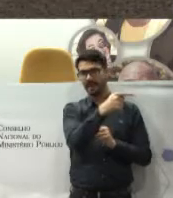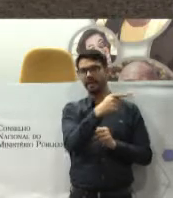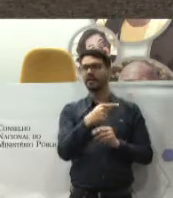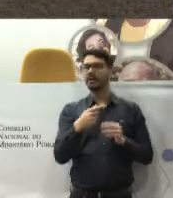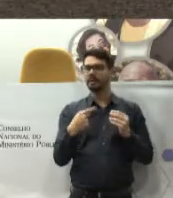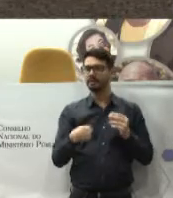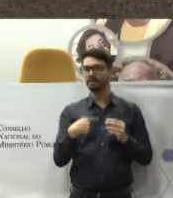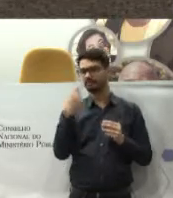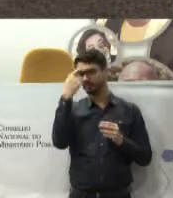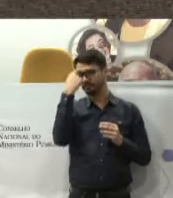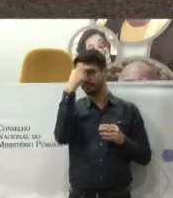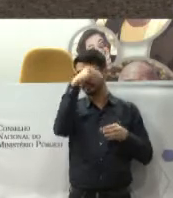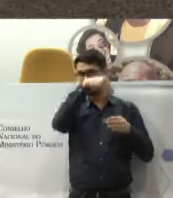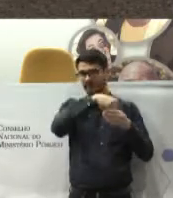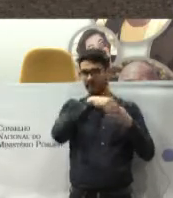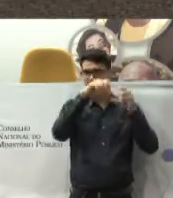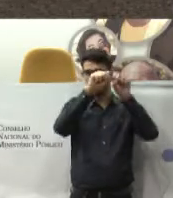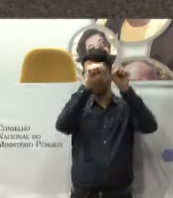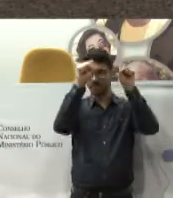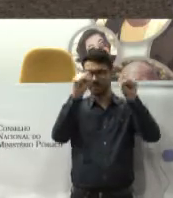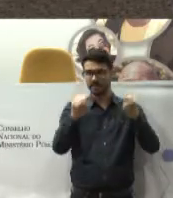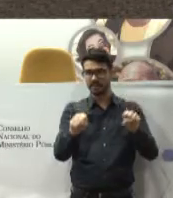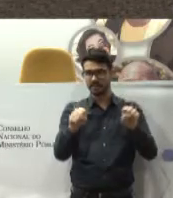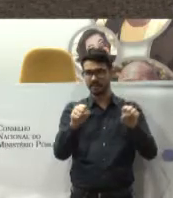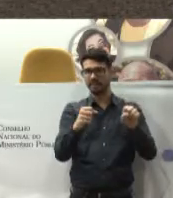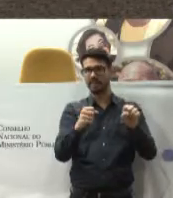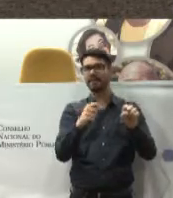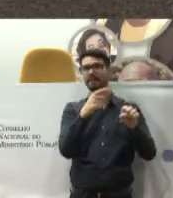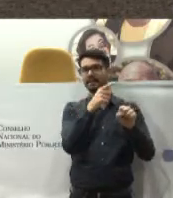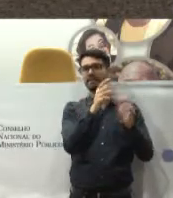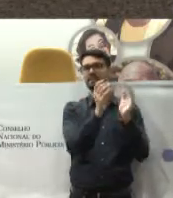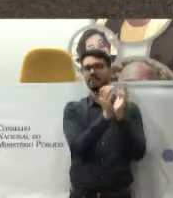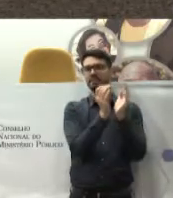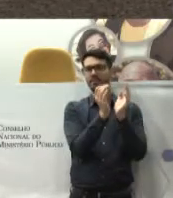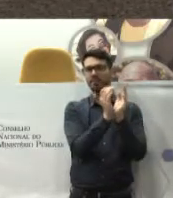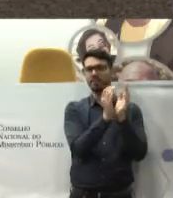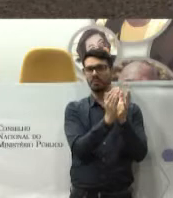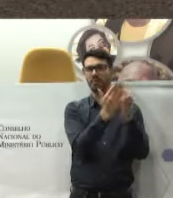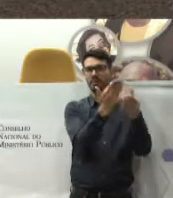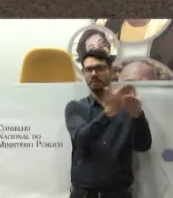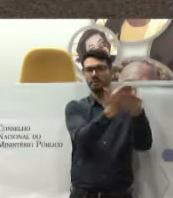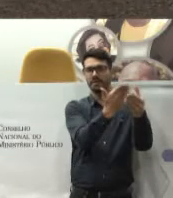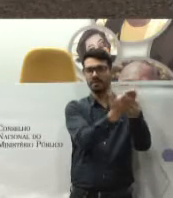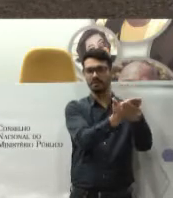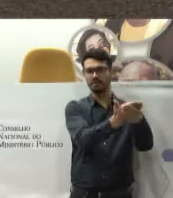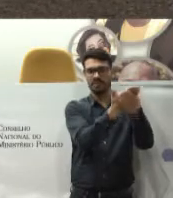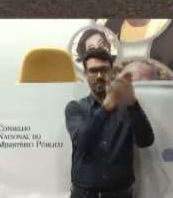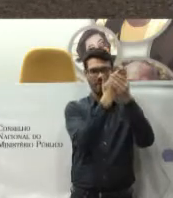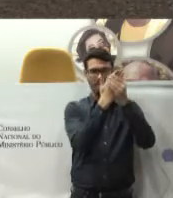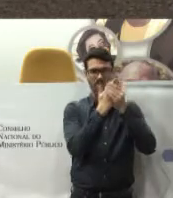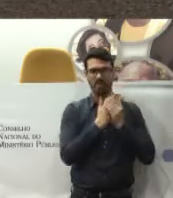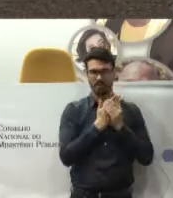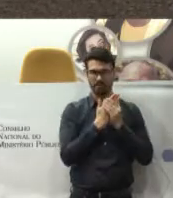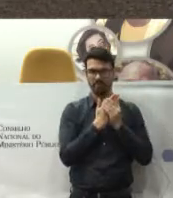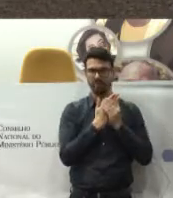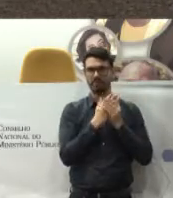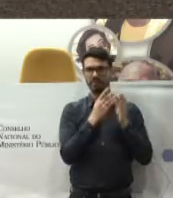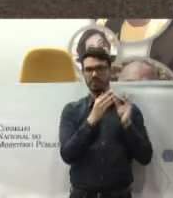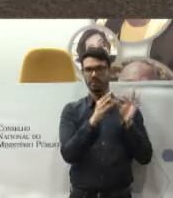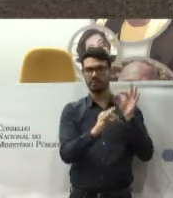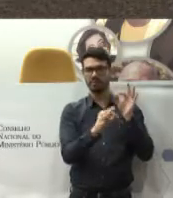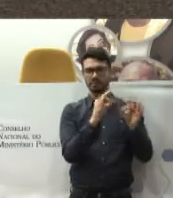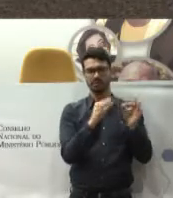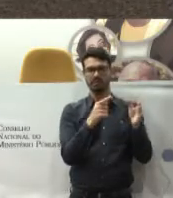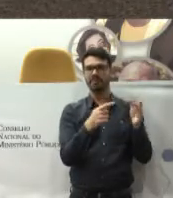Porque, dentro da sistemática de tratamento dessas demandas, a gente tem como controlá-lo.